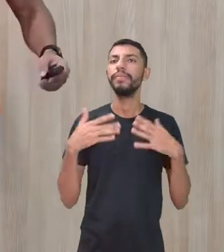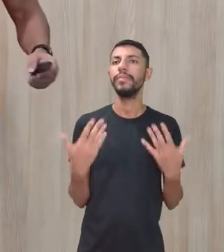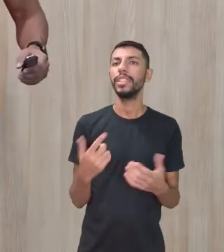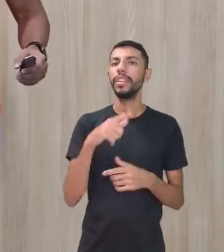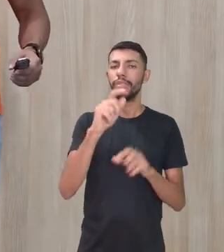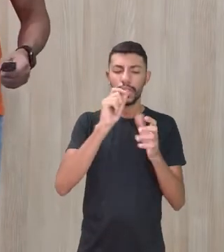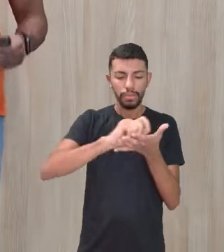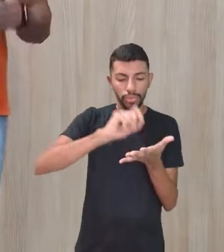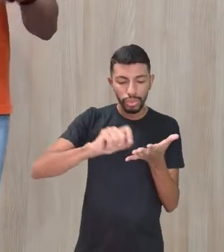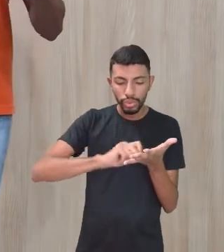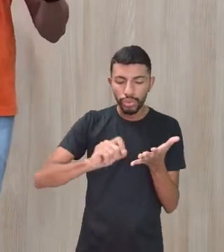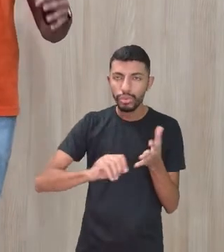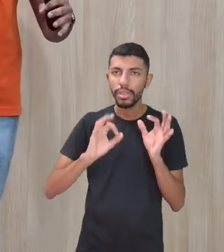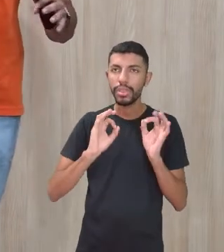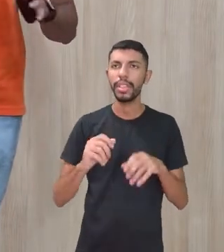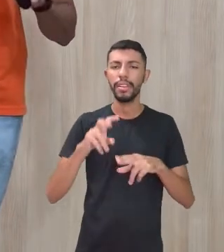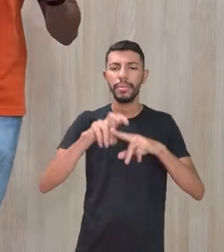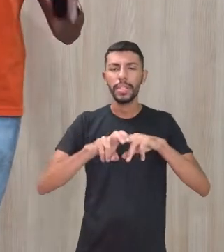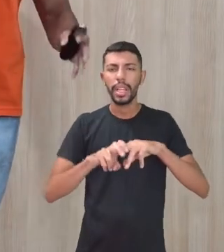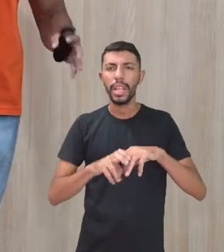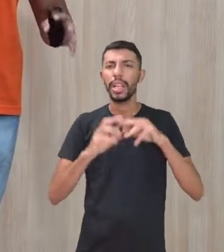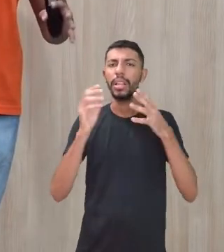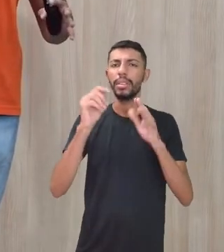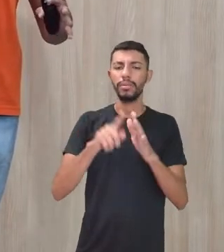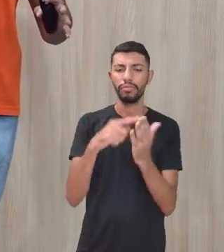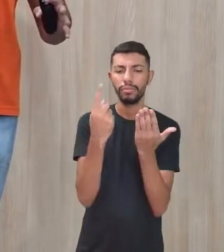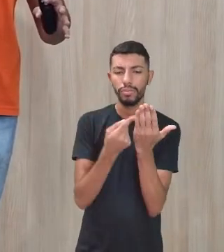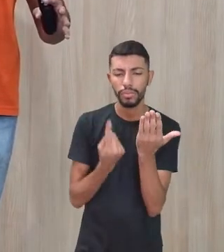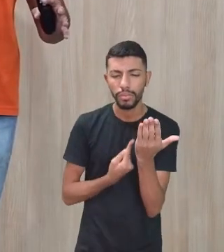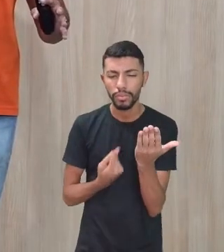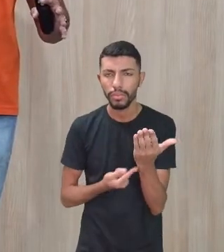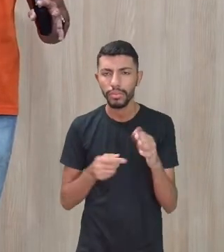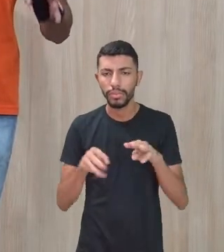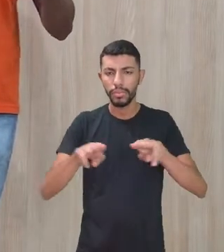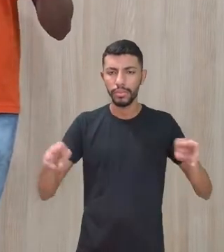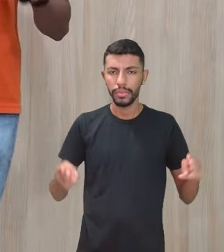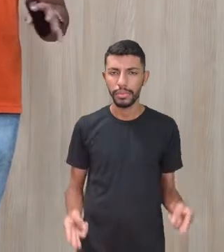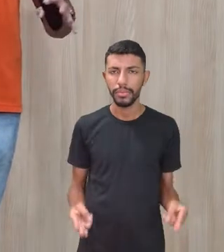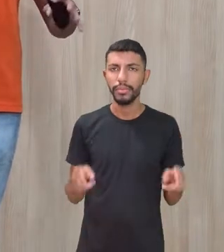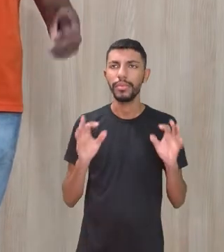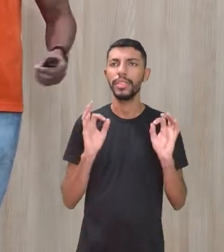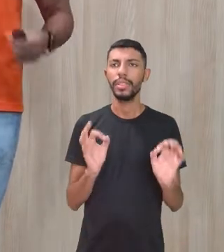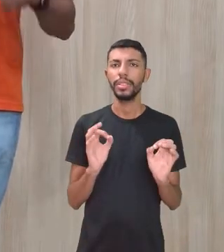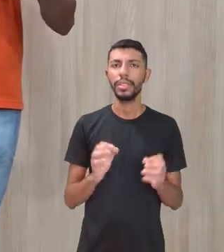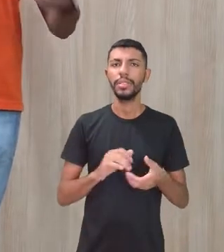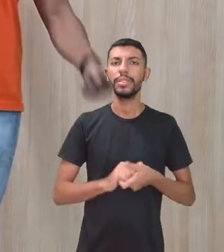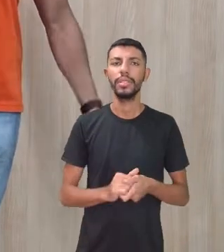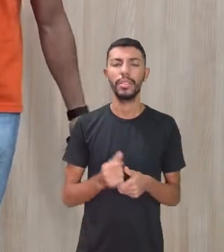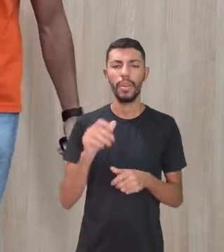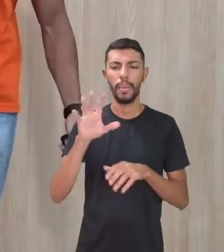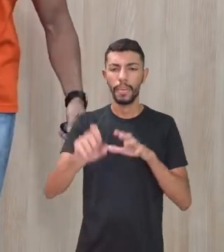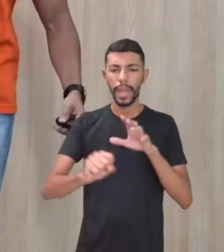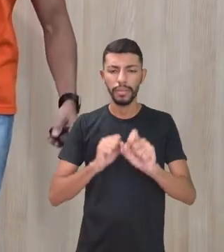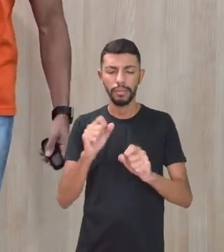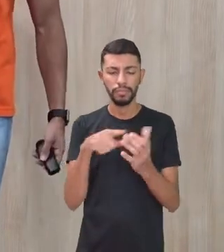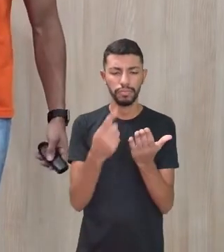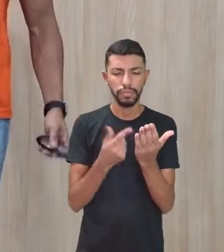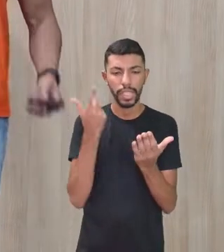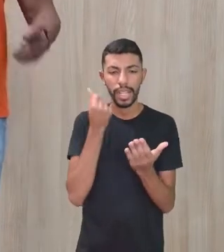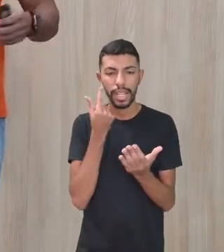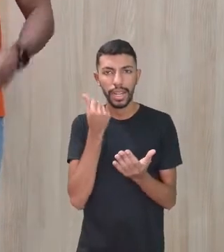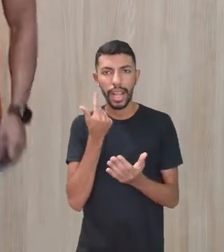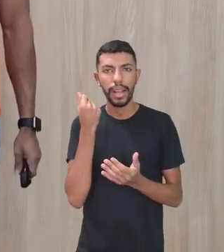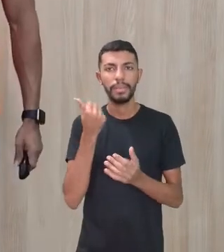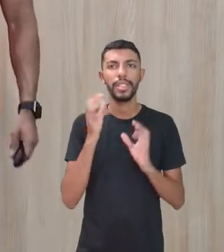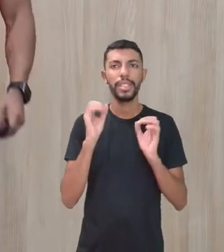as anotações aí, senta direitinho no seu, na sua mesa aí, com a sua cadeirinha, pega seu caderno e seu lápis,